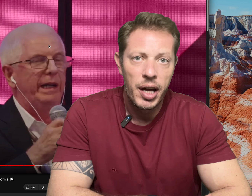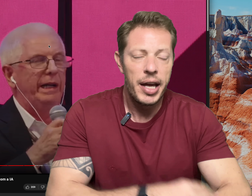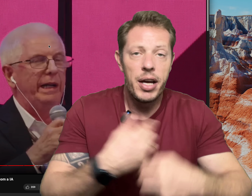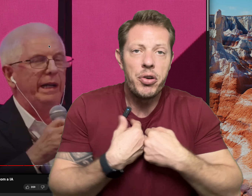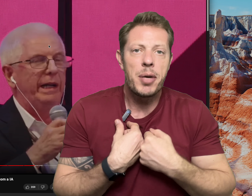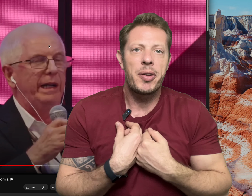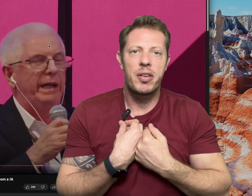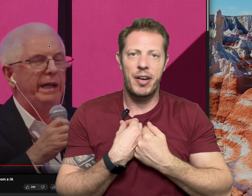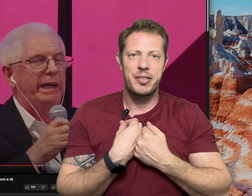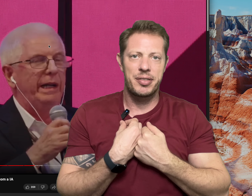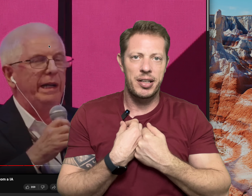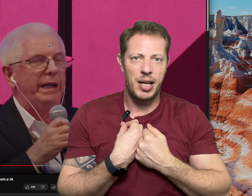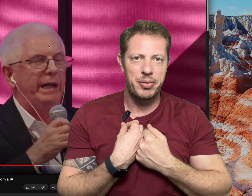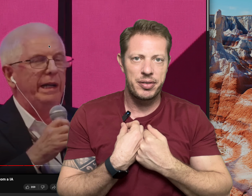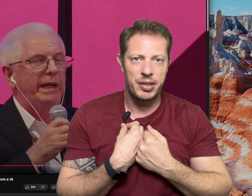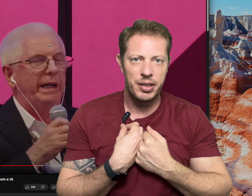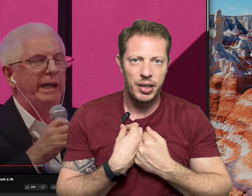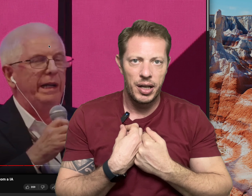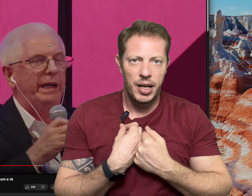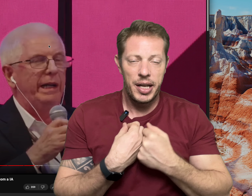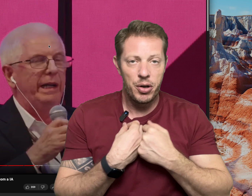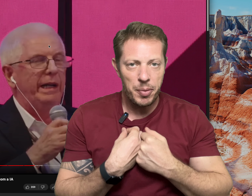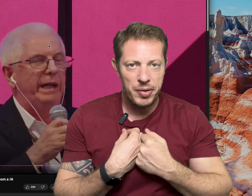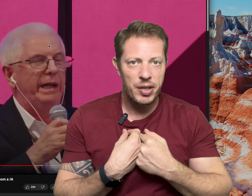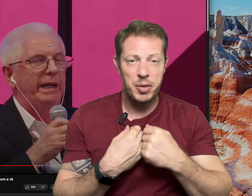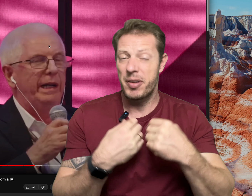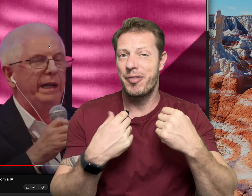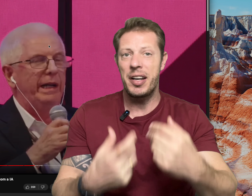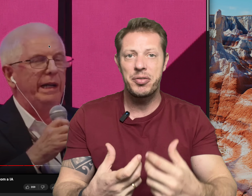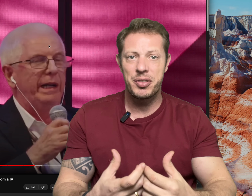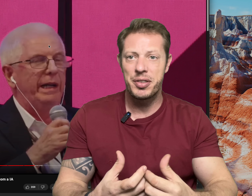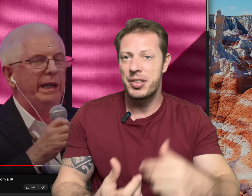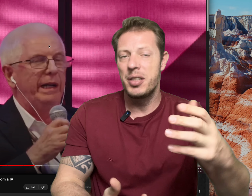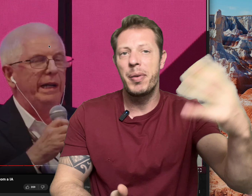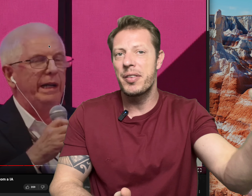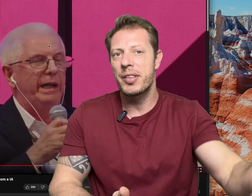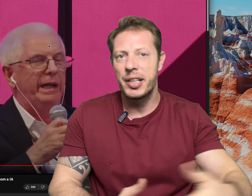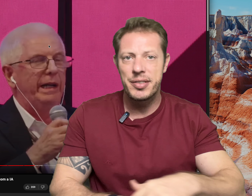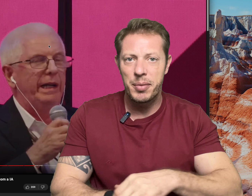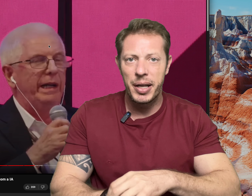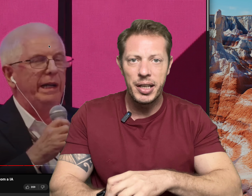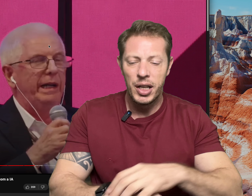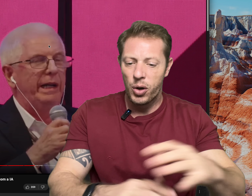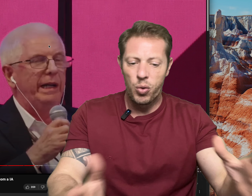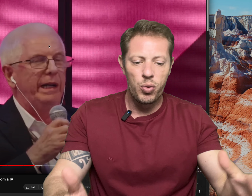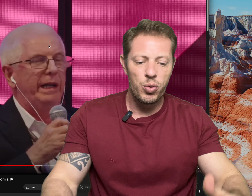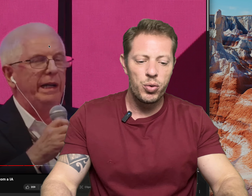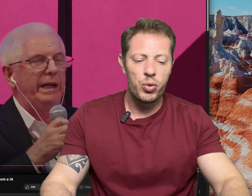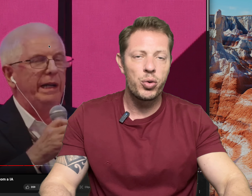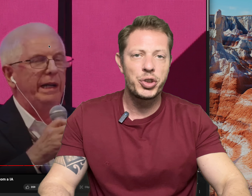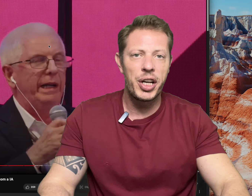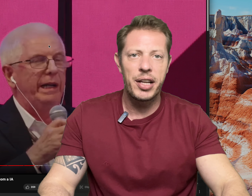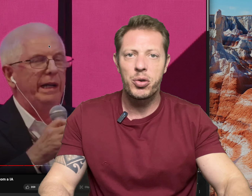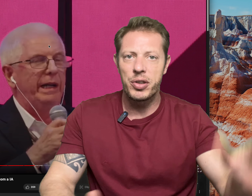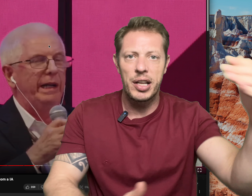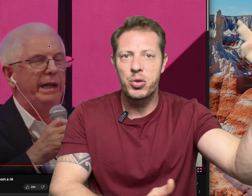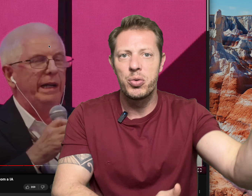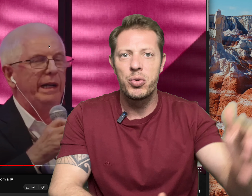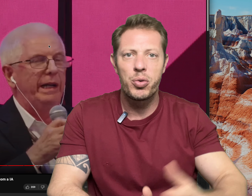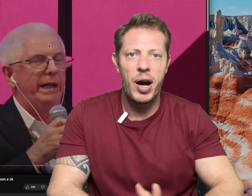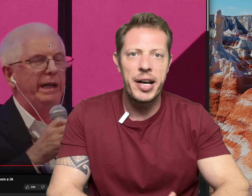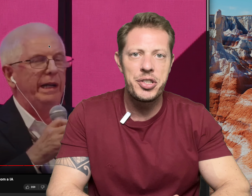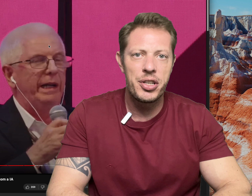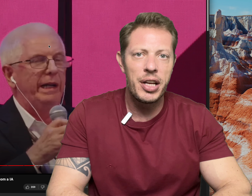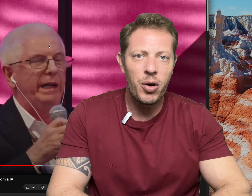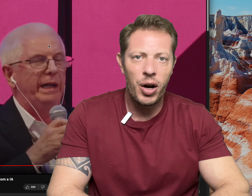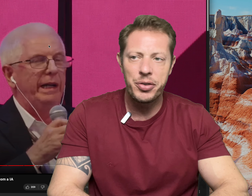2 meses. Eu já passei em várias startups assim, eu já passei várias situações assim, em empresas grandes também, com direto contato